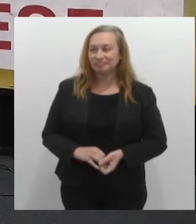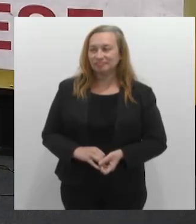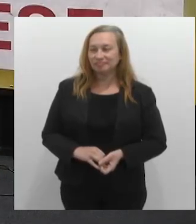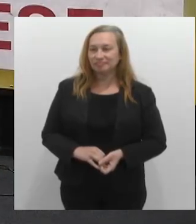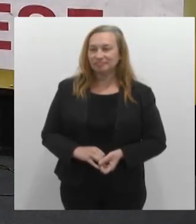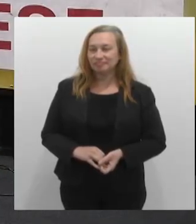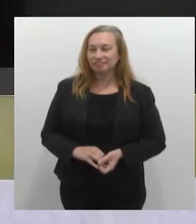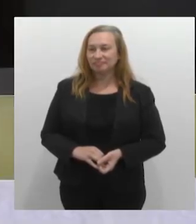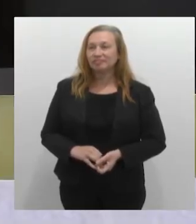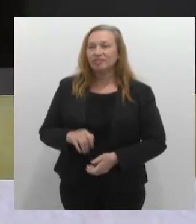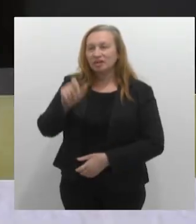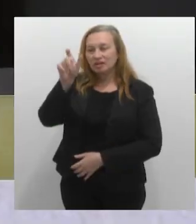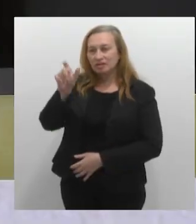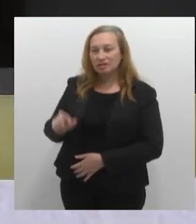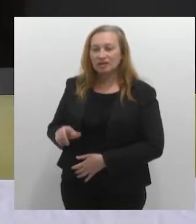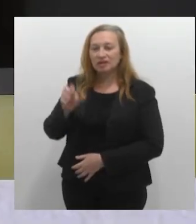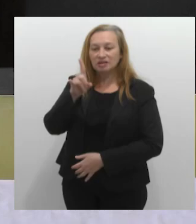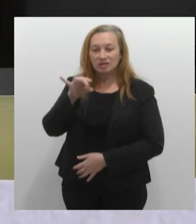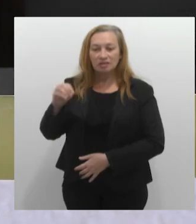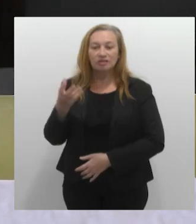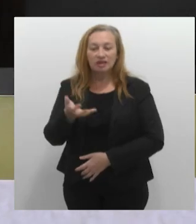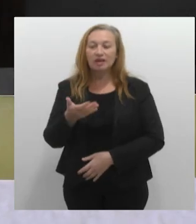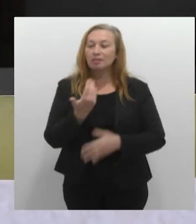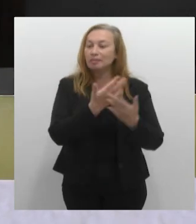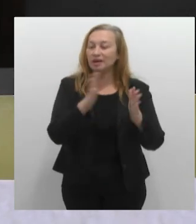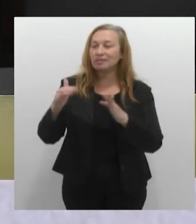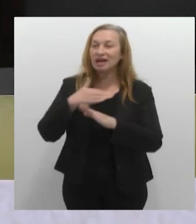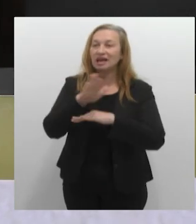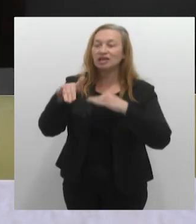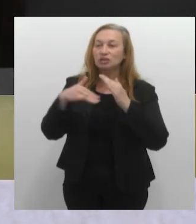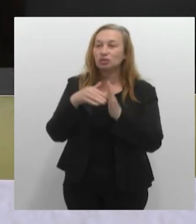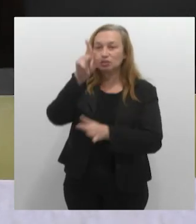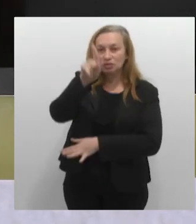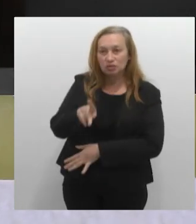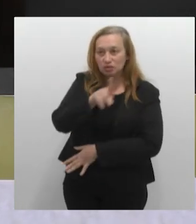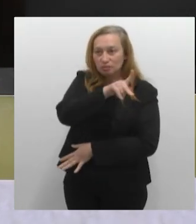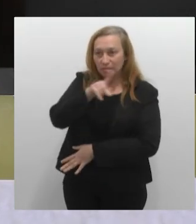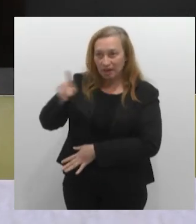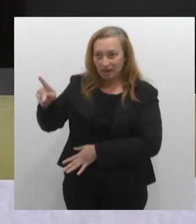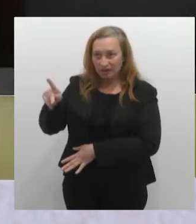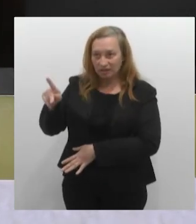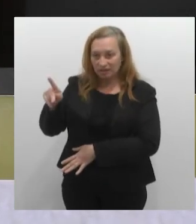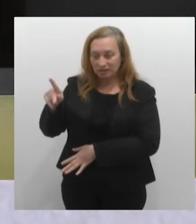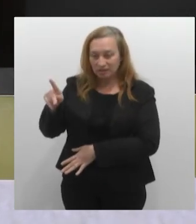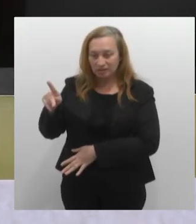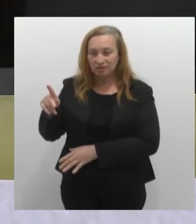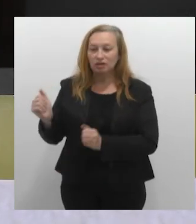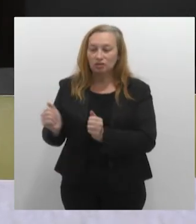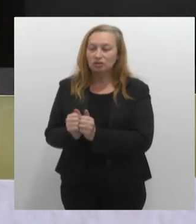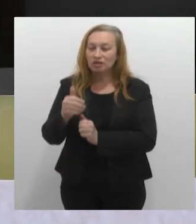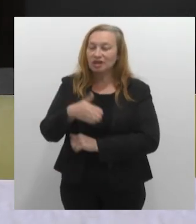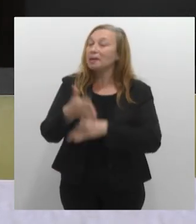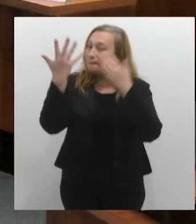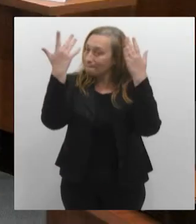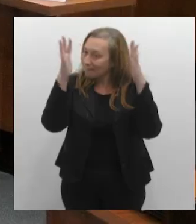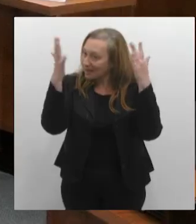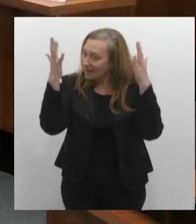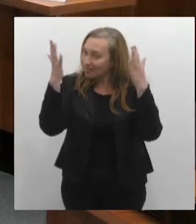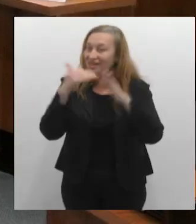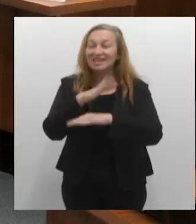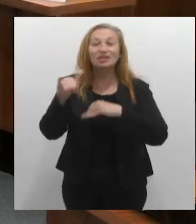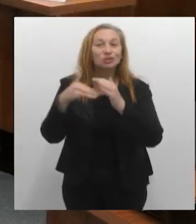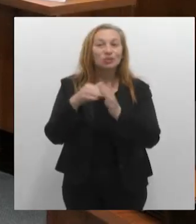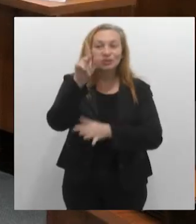E na pessoa do cônego Cláudio, quero cumprimentar a todos os padres e sacerdotes que estão aqui. Por favor, uma salva de palmas. Todos